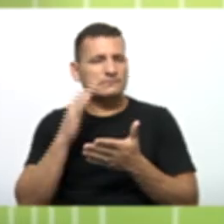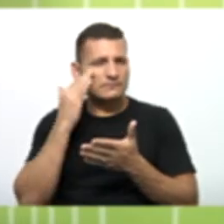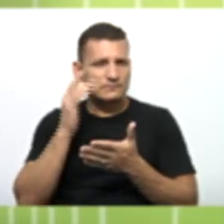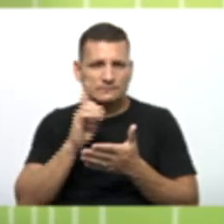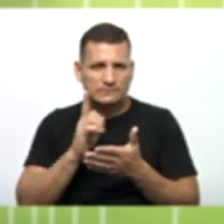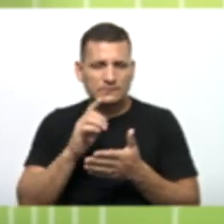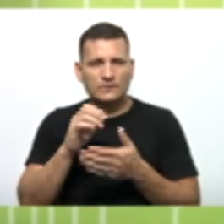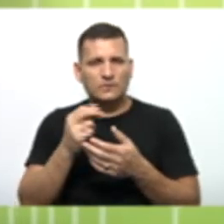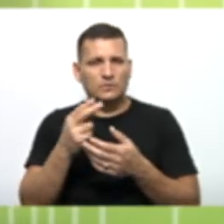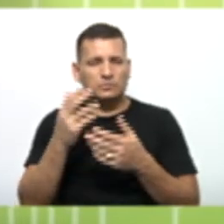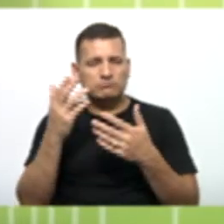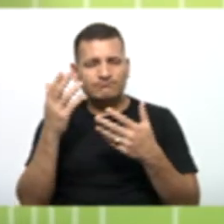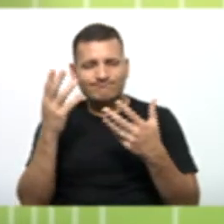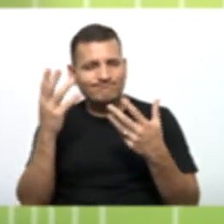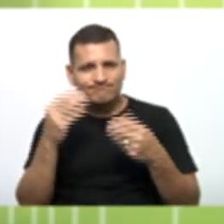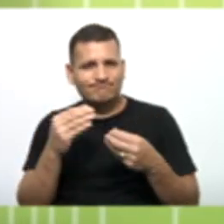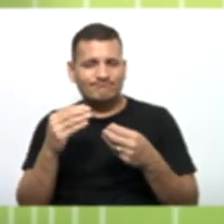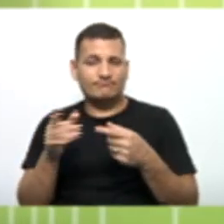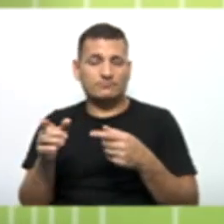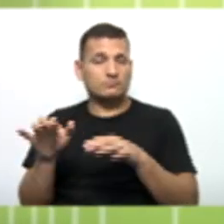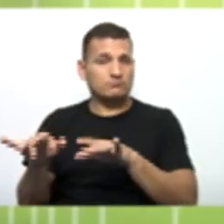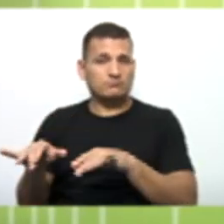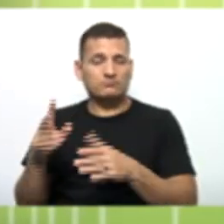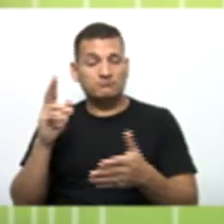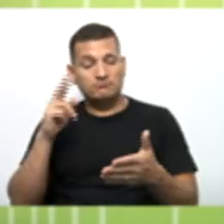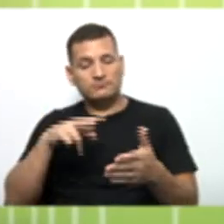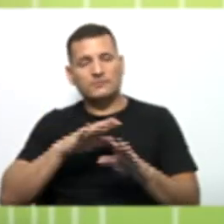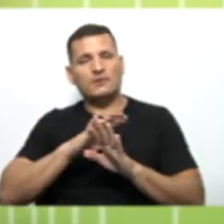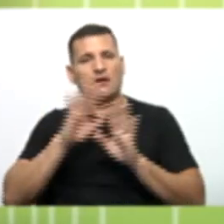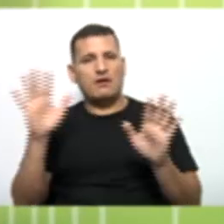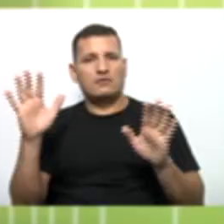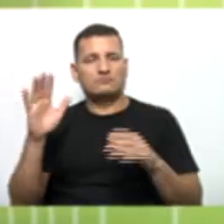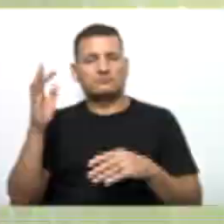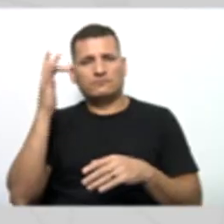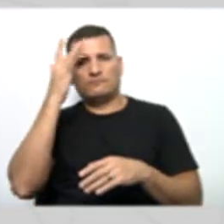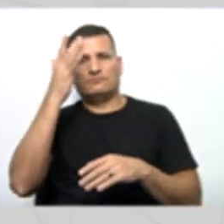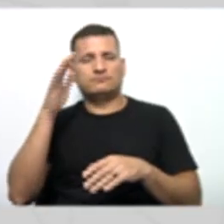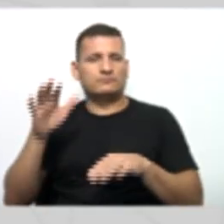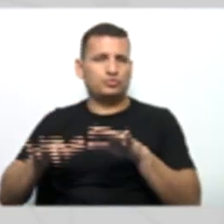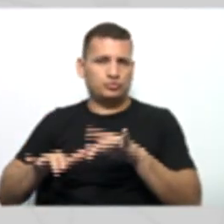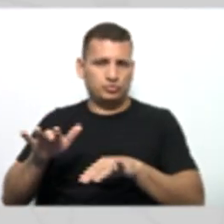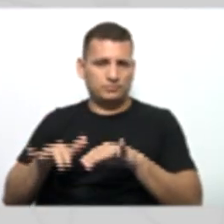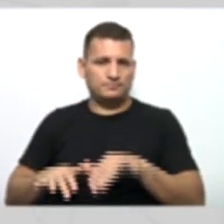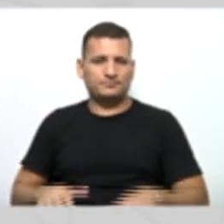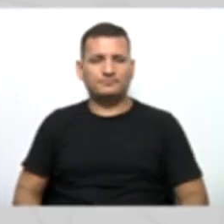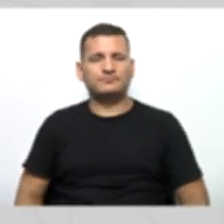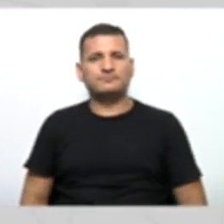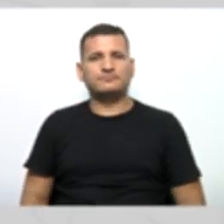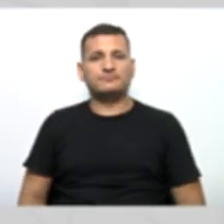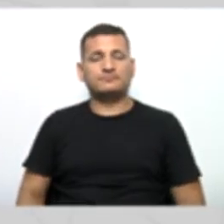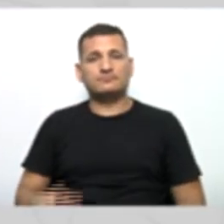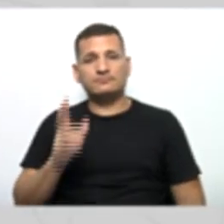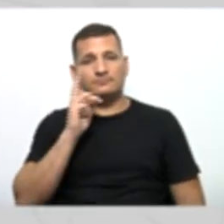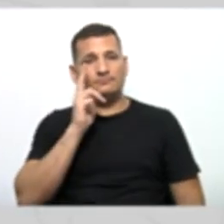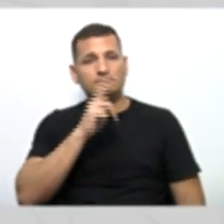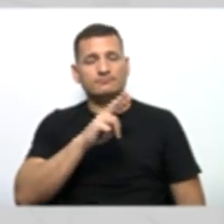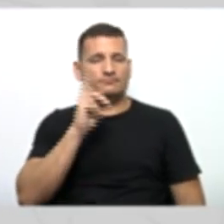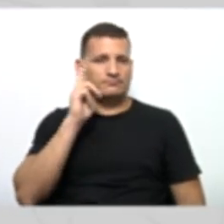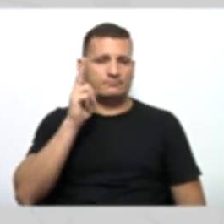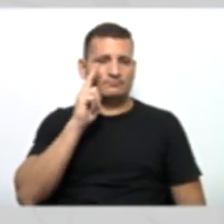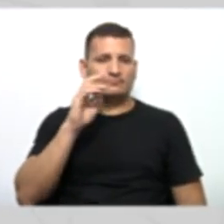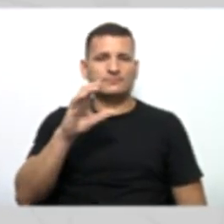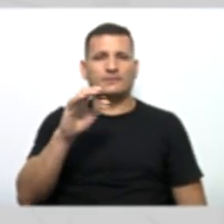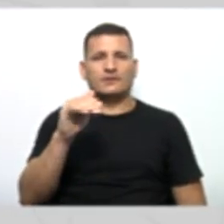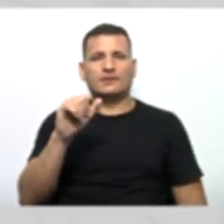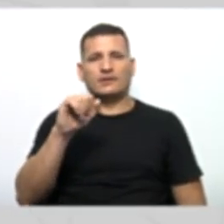seu programador tenha facilidade, ok? Então vamos lá, pessoal. Vamos relembrar aqui o caso de uso. Eu sei que vocês nem precisam, né, já que a